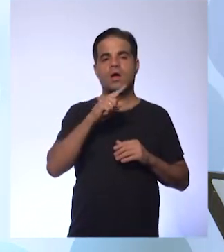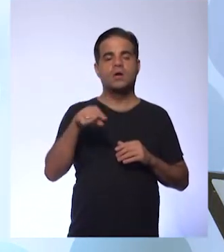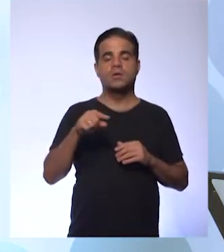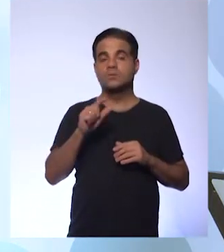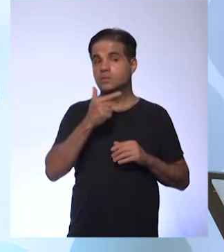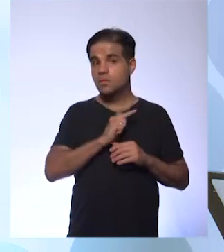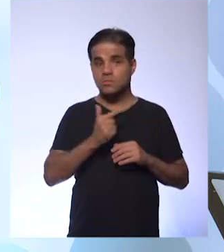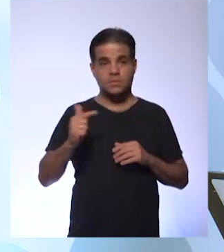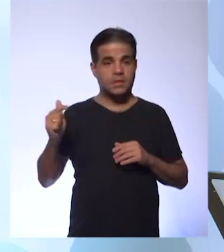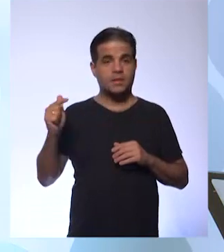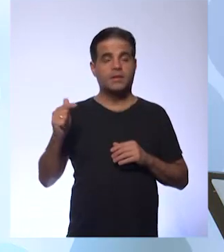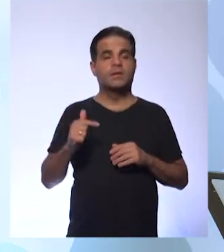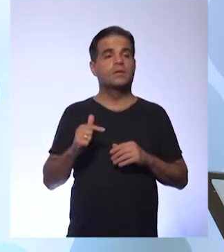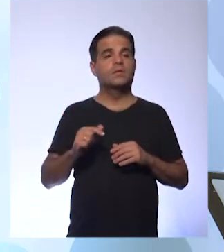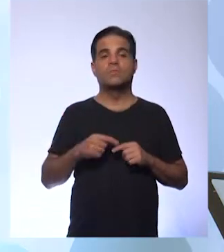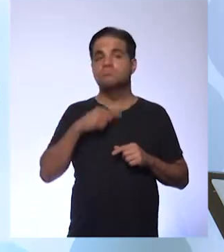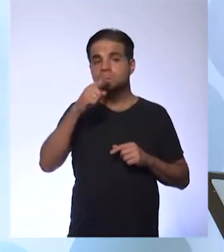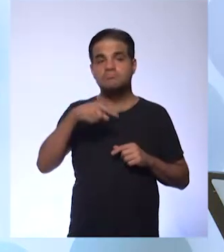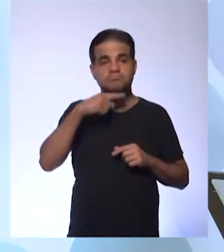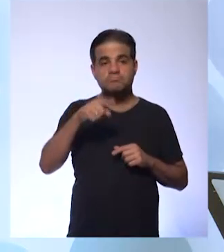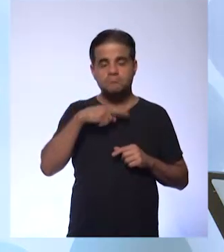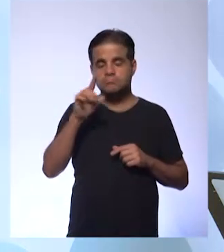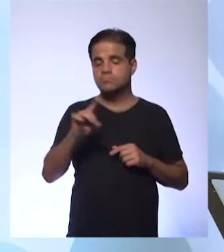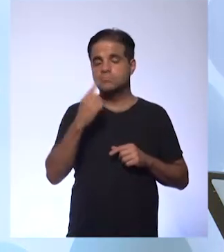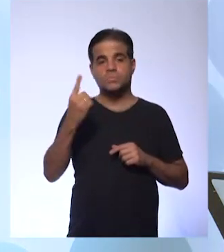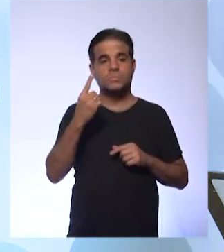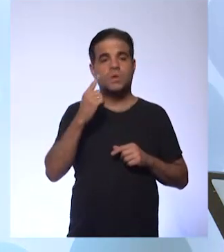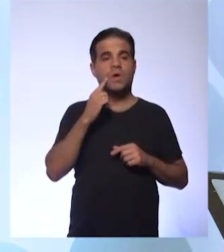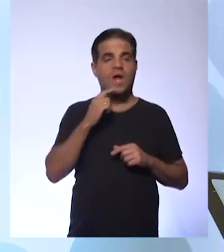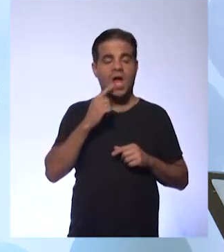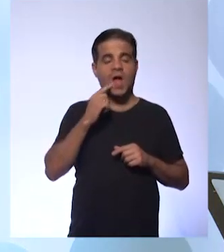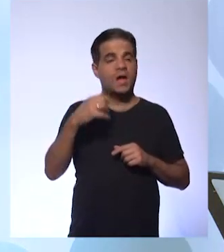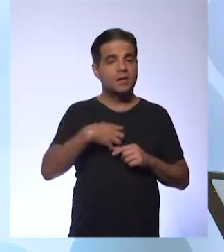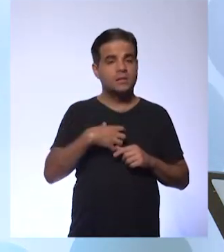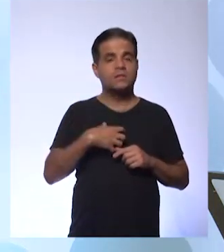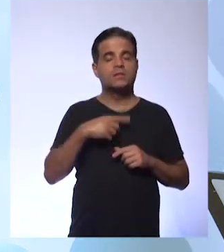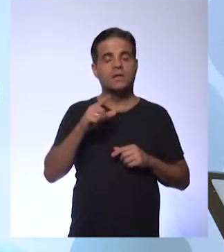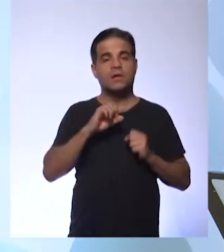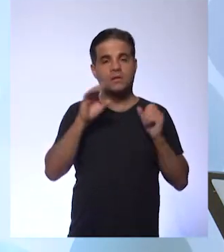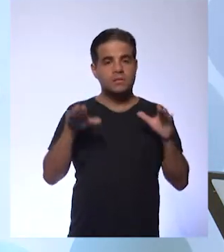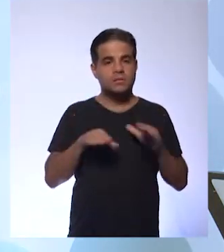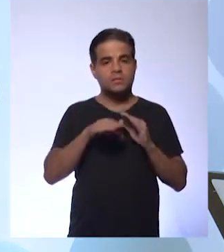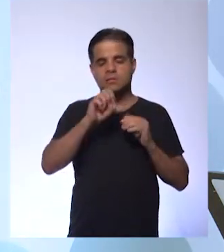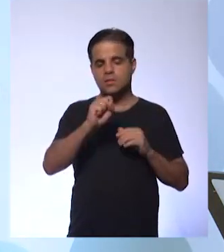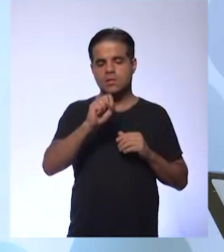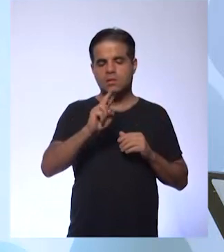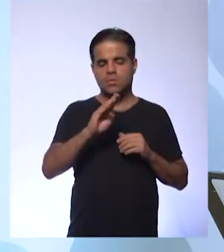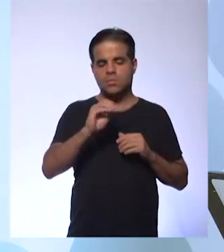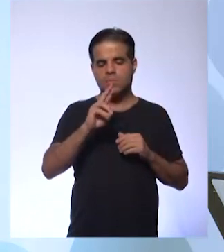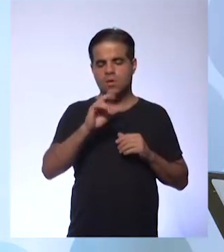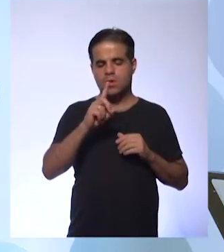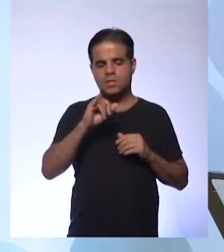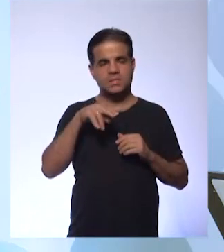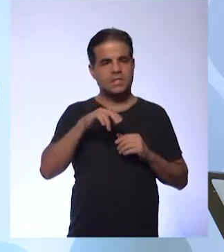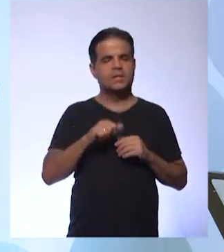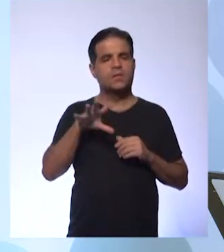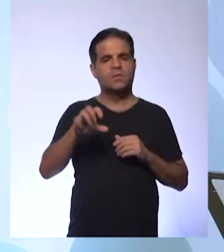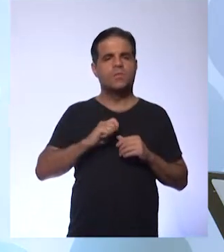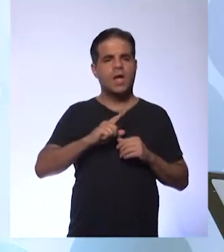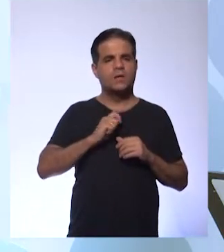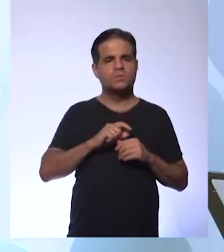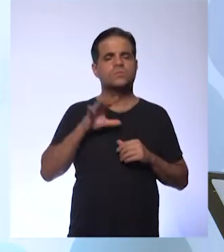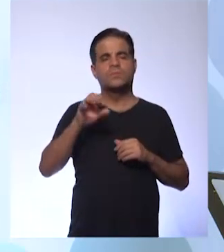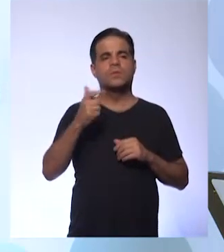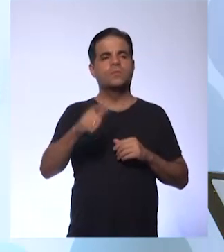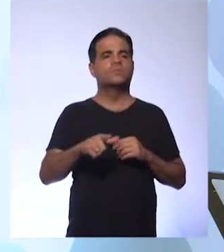não tem, ela não consegue sozinha ter sentido, aí eu digo que ela é subordinada. Coloquei esse azul aqui, mas acho que vou pegar outro.